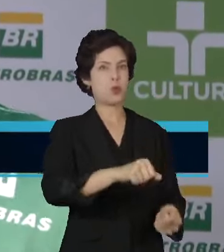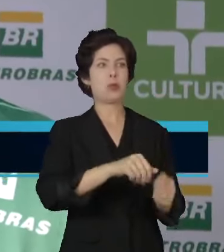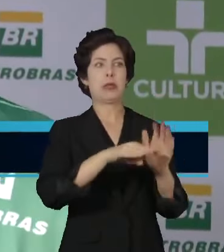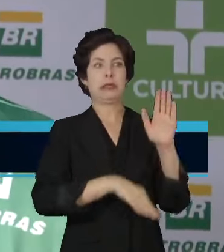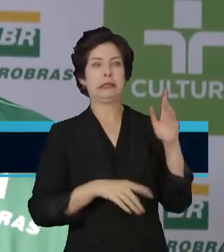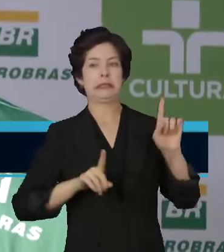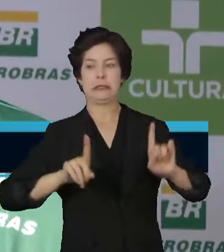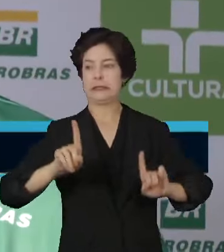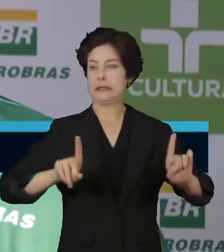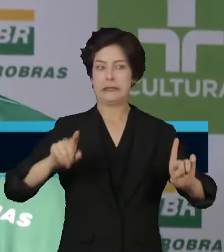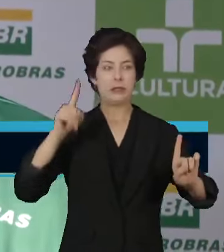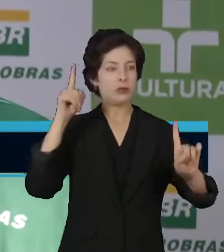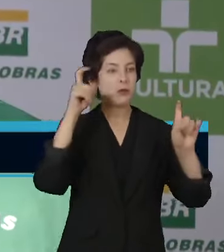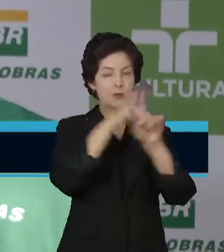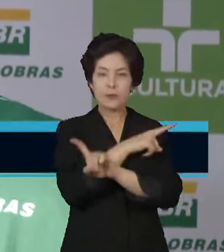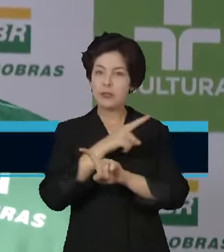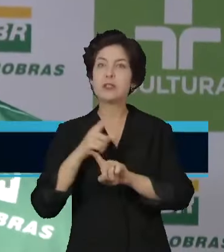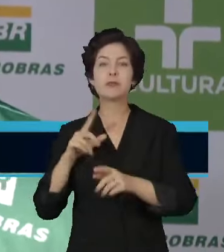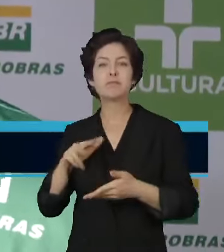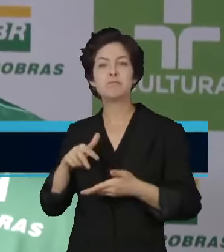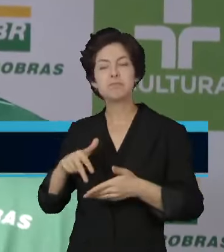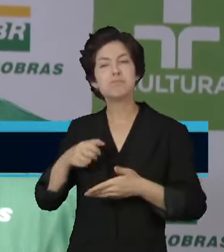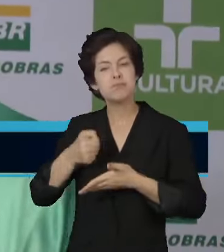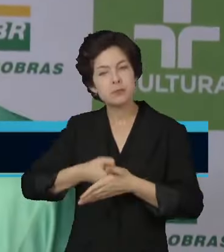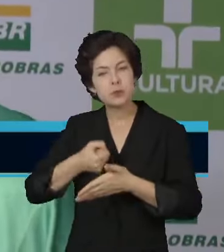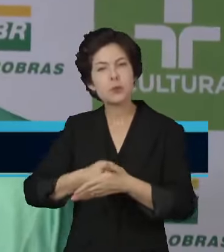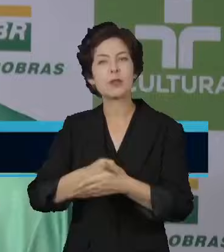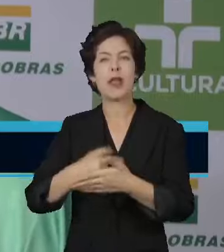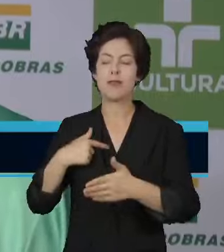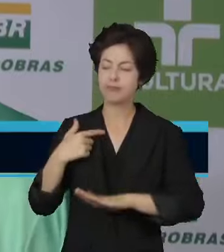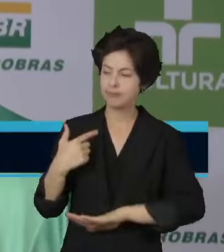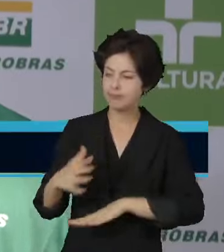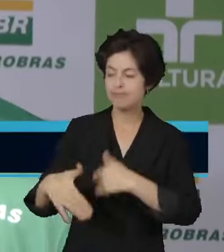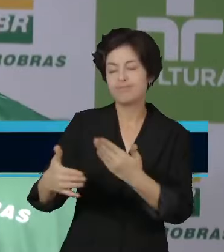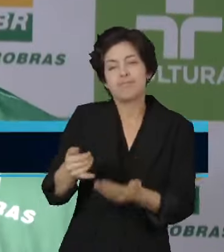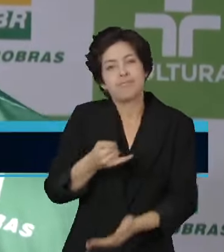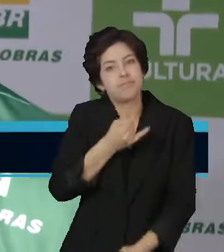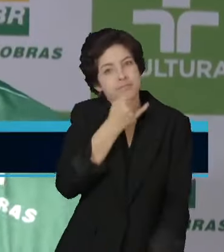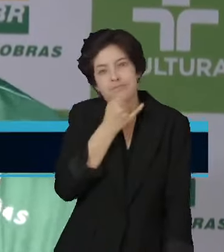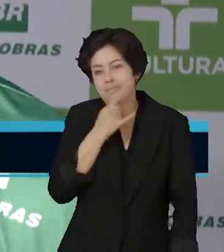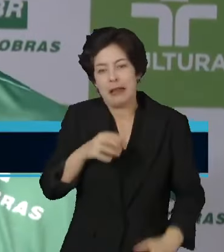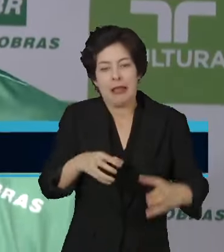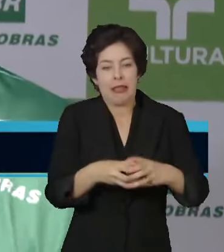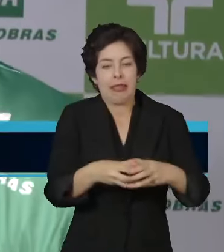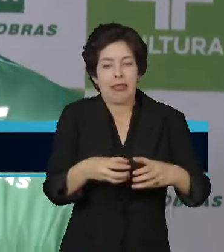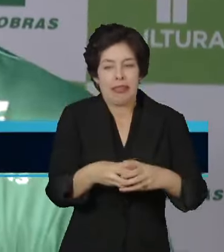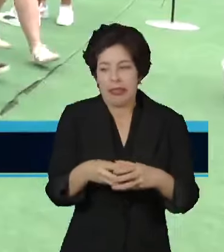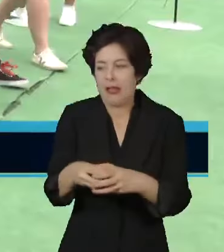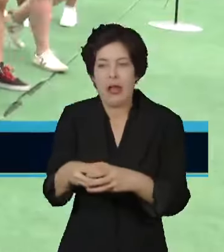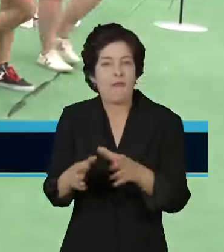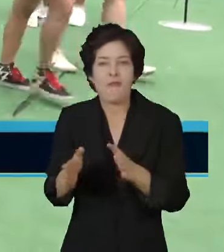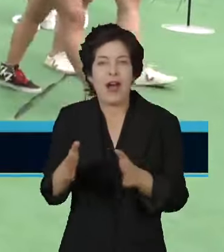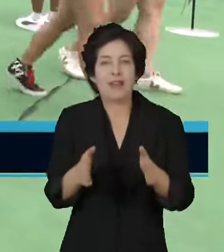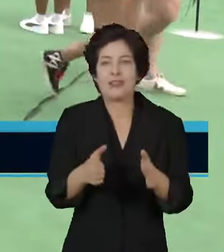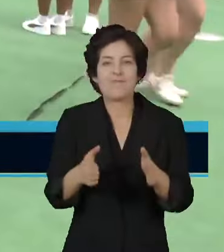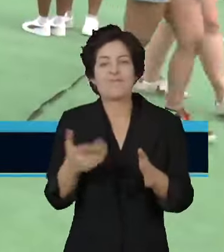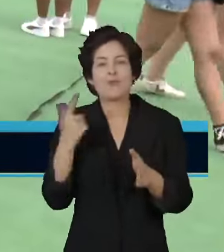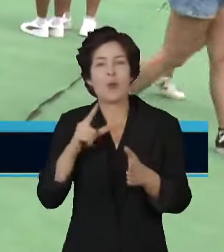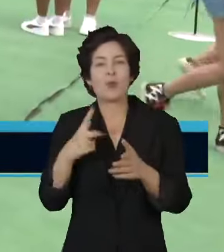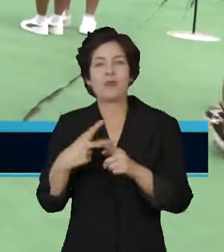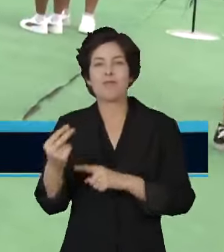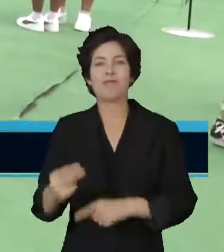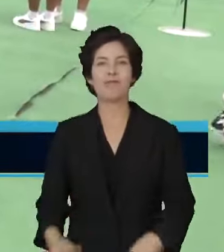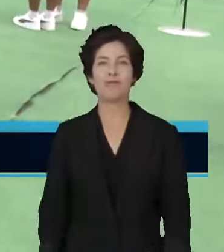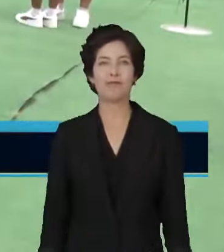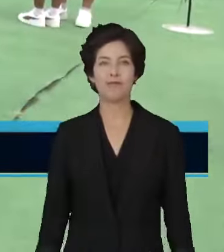sabia que era muito difícil, mas eu lutei bravamente, eu evoluí, eu cresci. Mas infelizmente não consegui sair da fase de grupos. Mas há outras